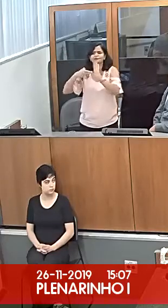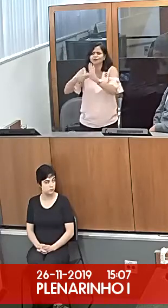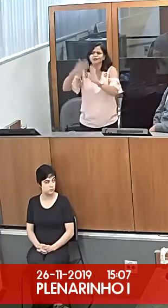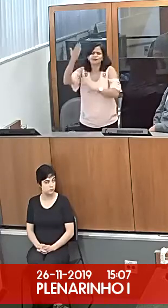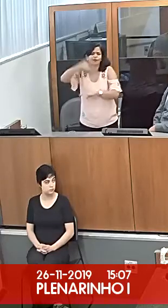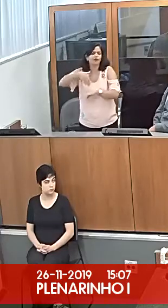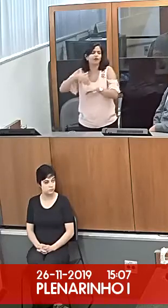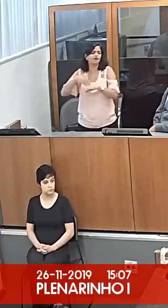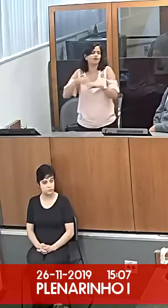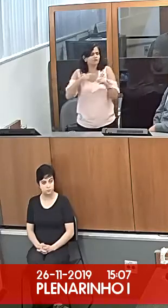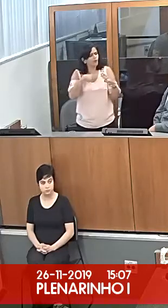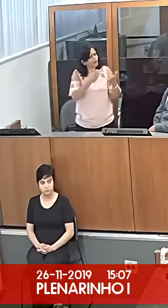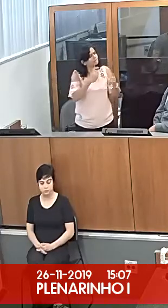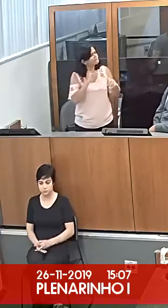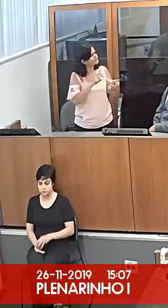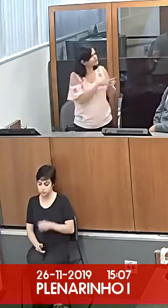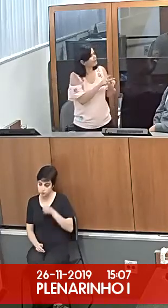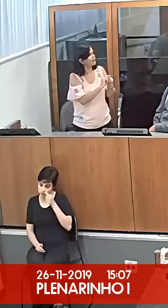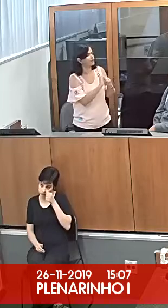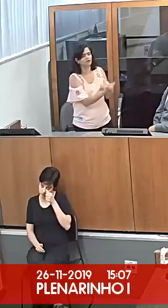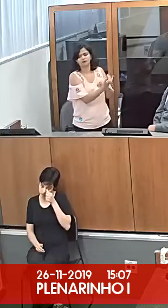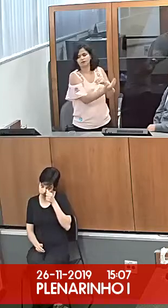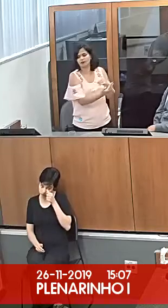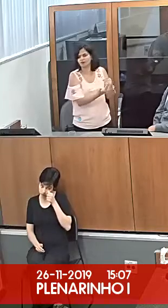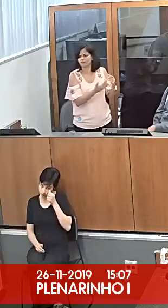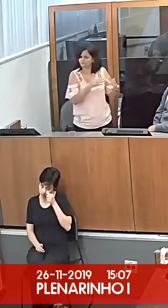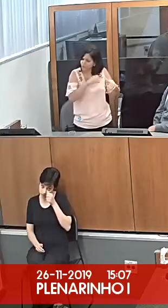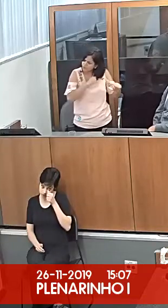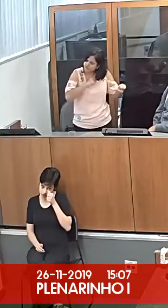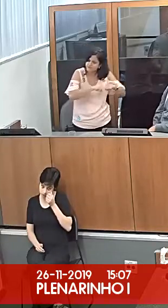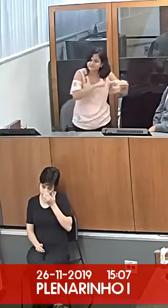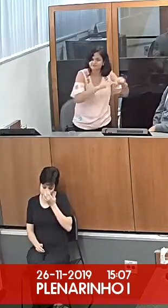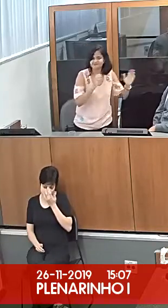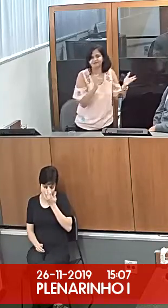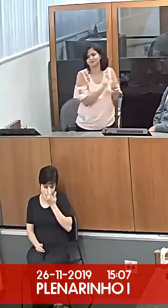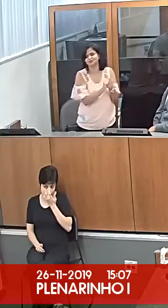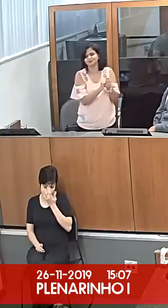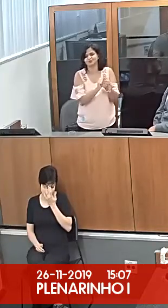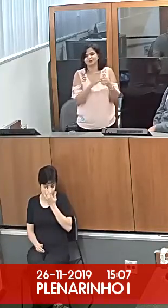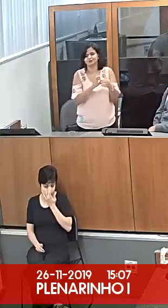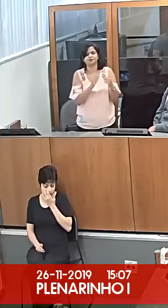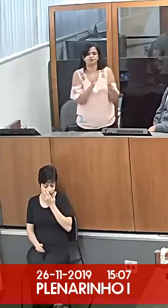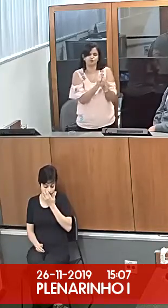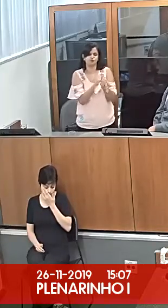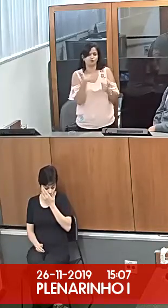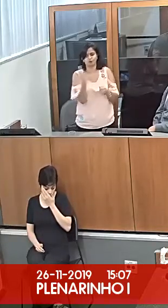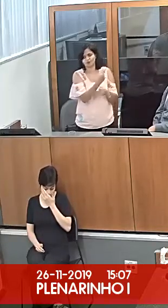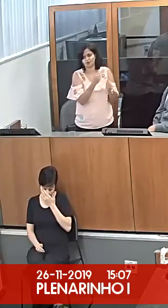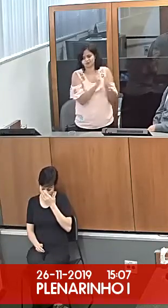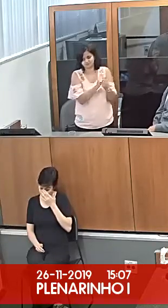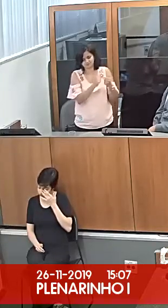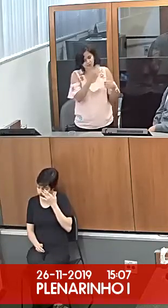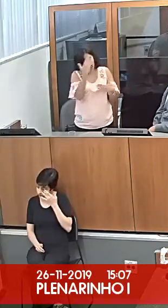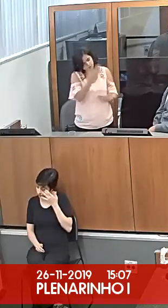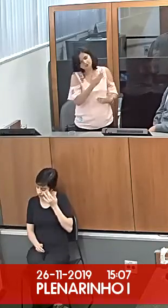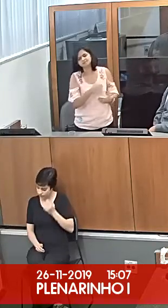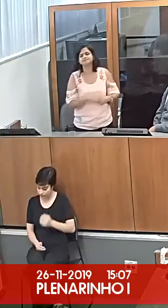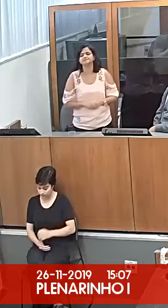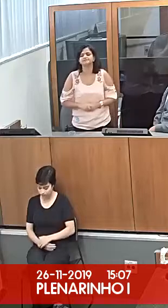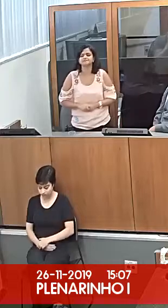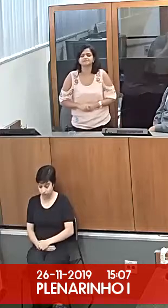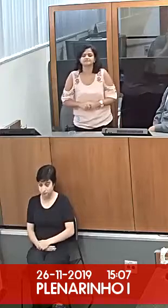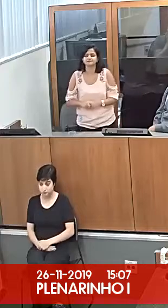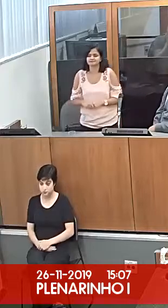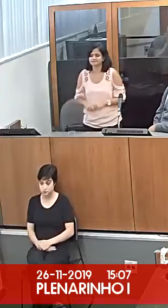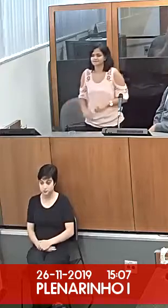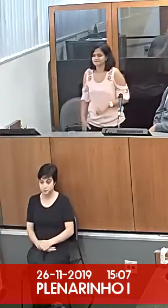no MEC uma diretoria que trata exclusivamente da educação bilíngue. Pedimos esse apoio para que nós possamos trabalhar junto em